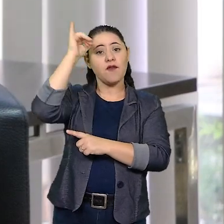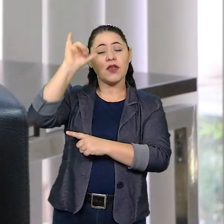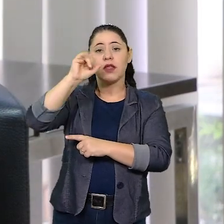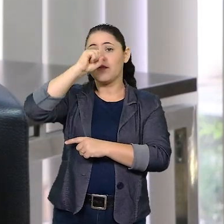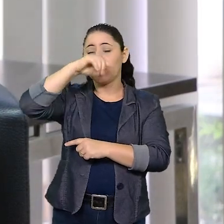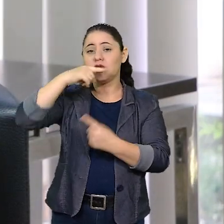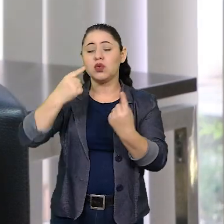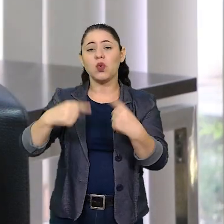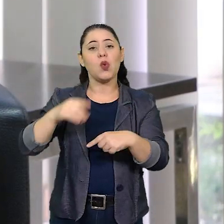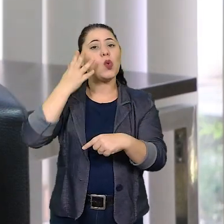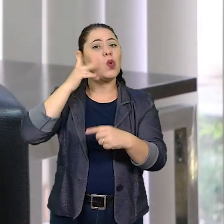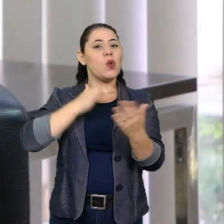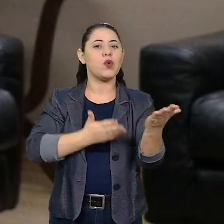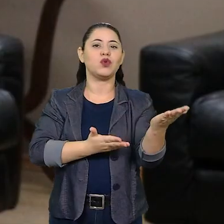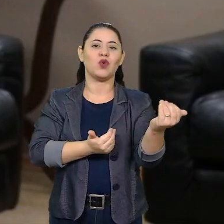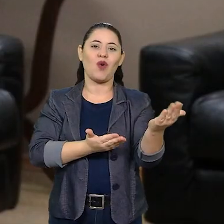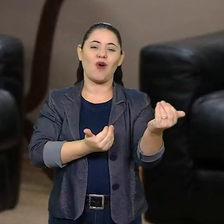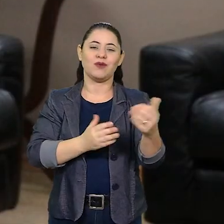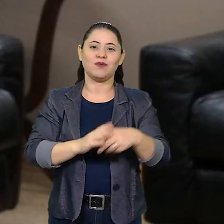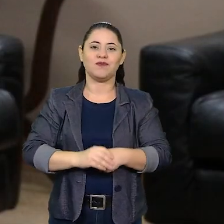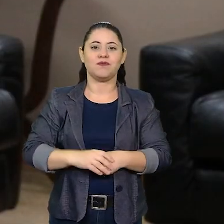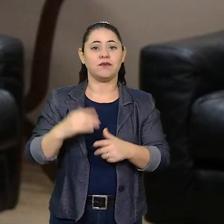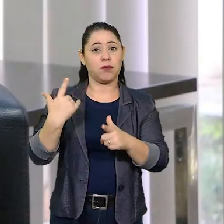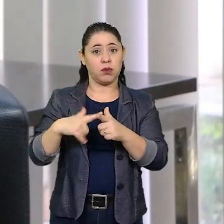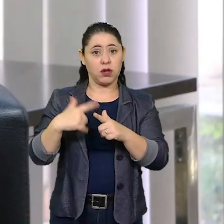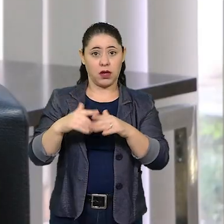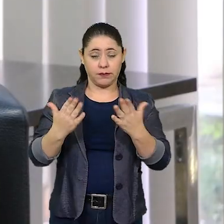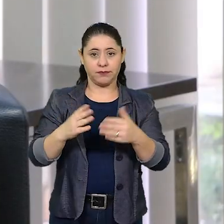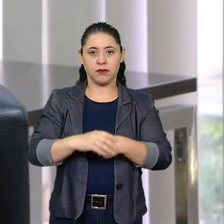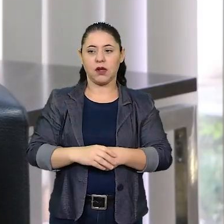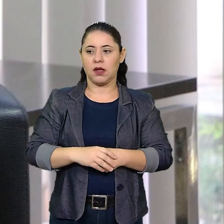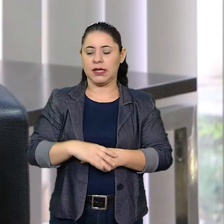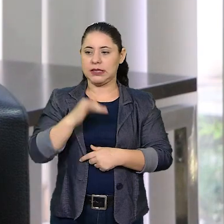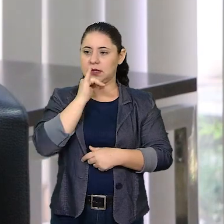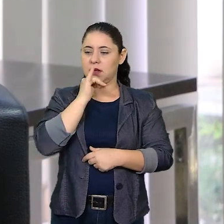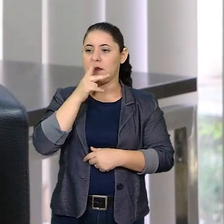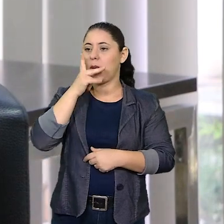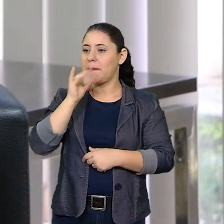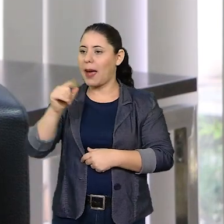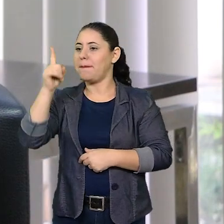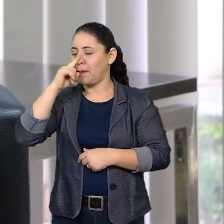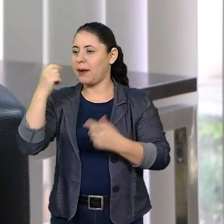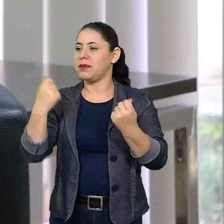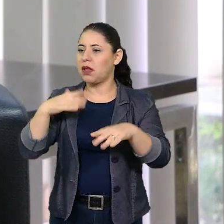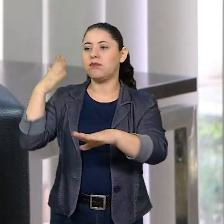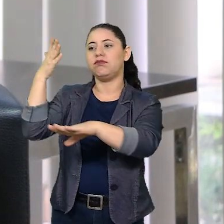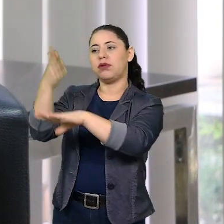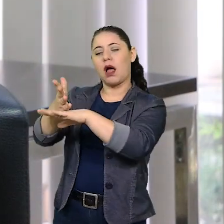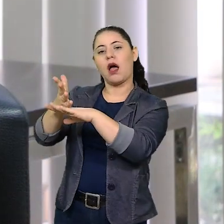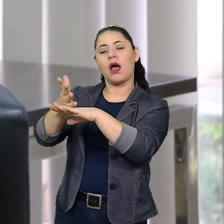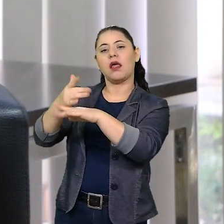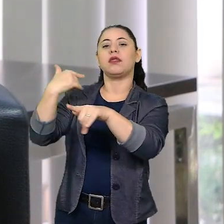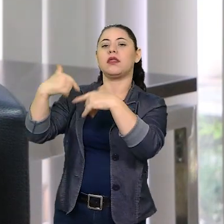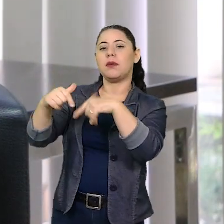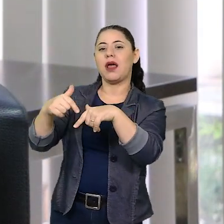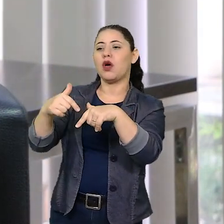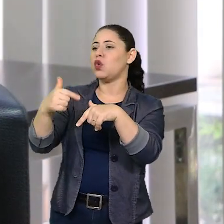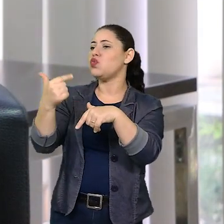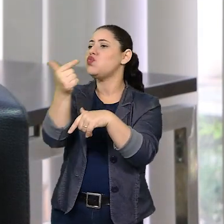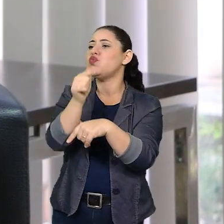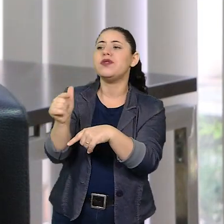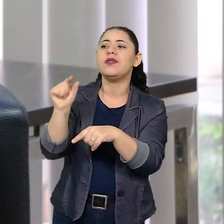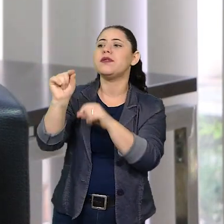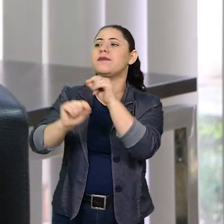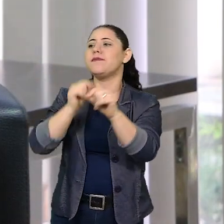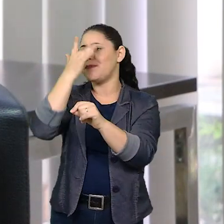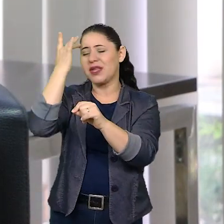a violência contra criança e adolescente. Porque se o pai e a mãe têm que sair para trabalhar e não tem aonde deixar o